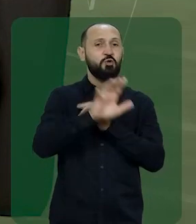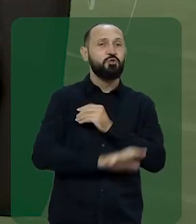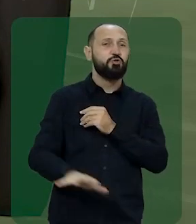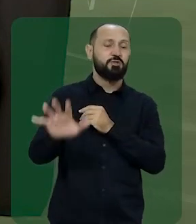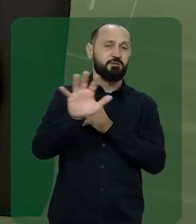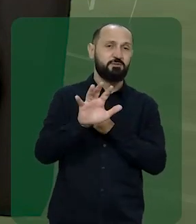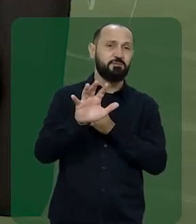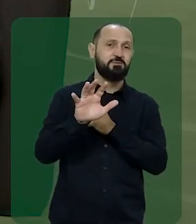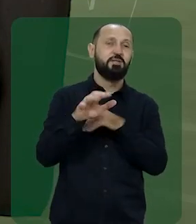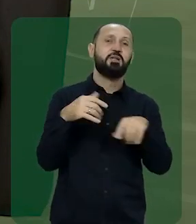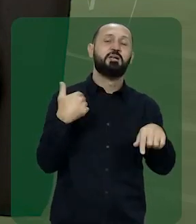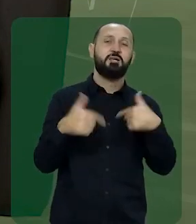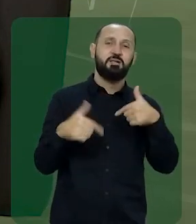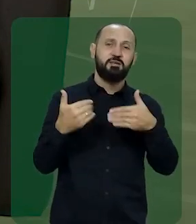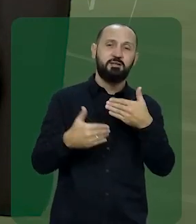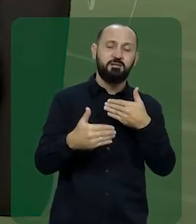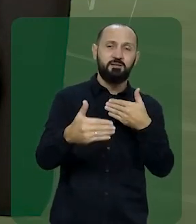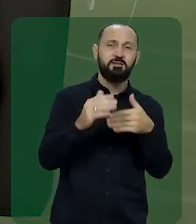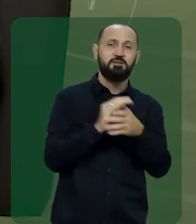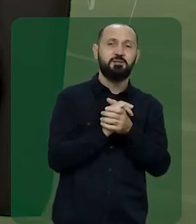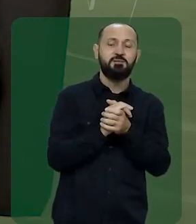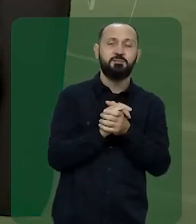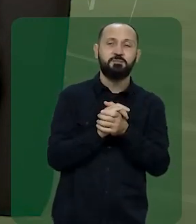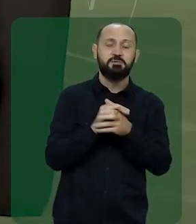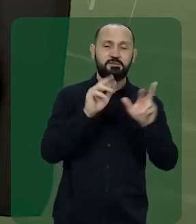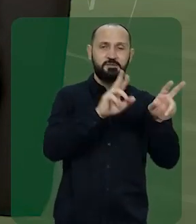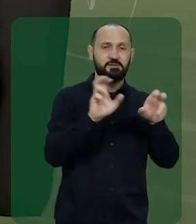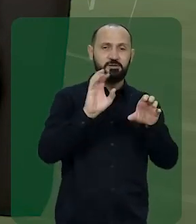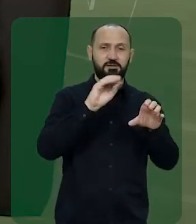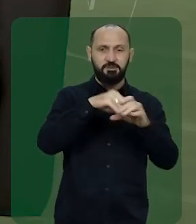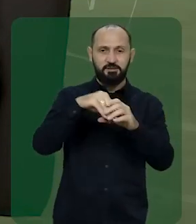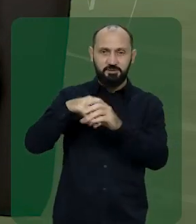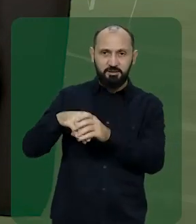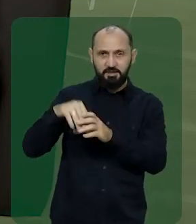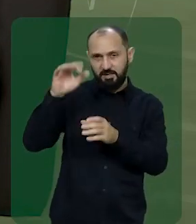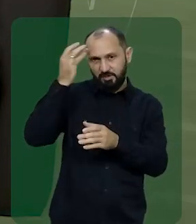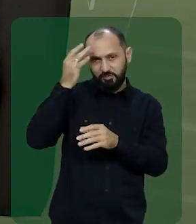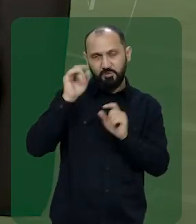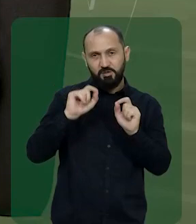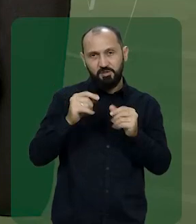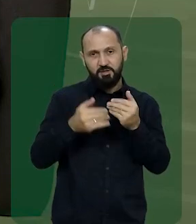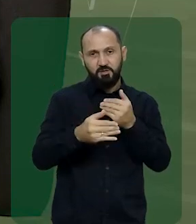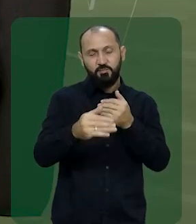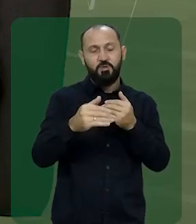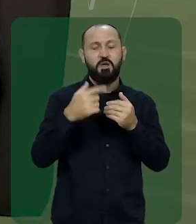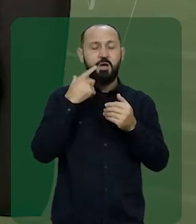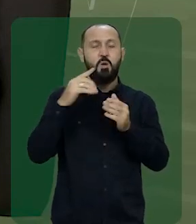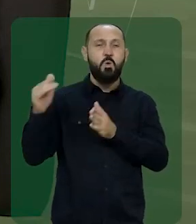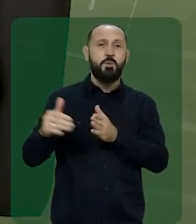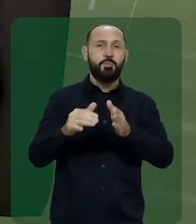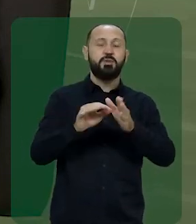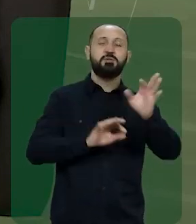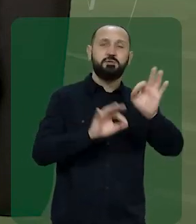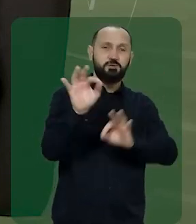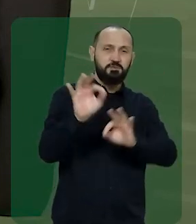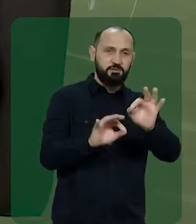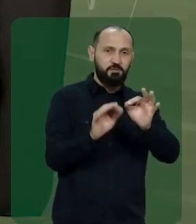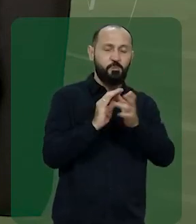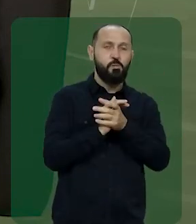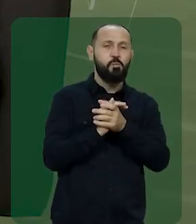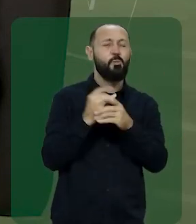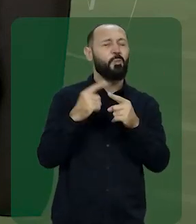na assistência, nas delegacias, enfim, a sociedade de uma forma geral,